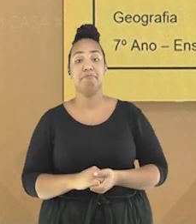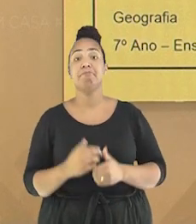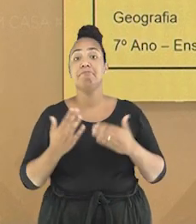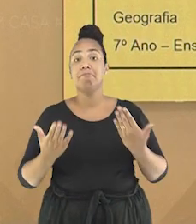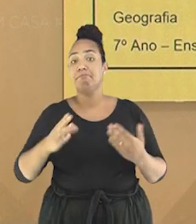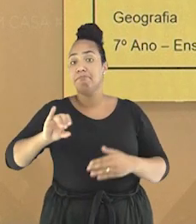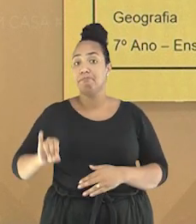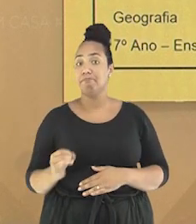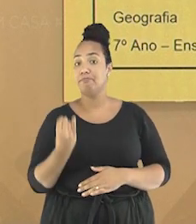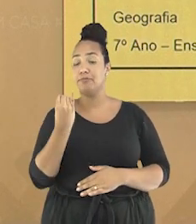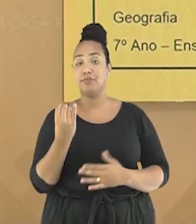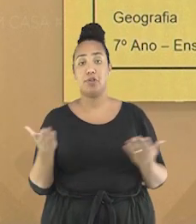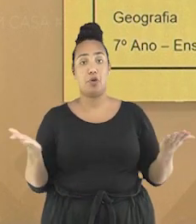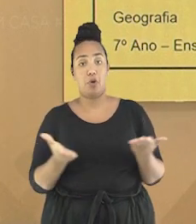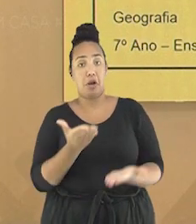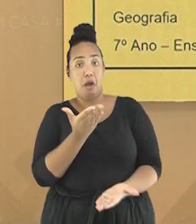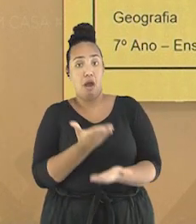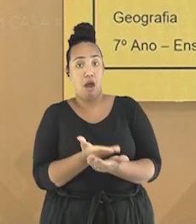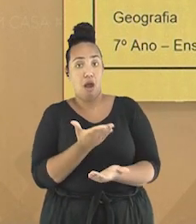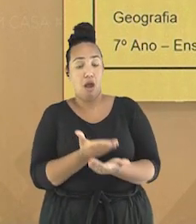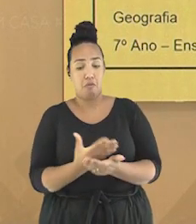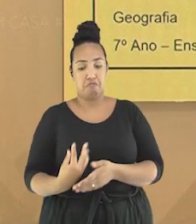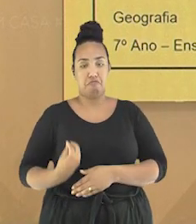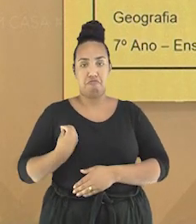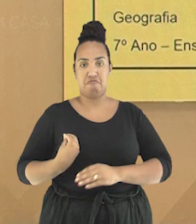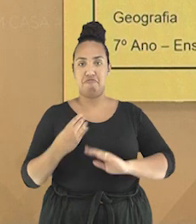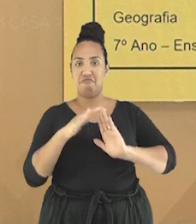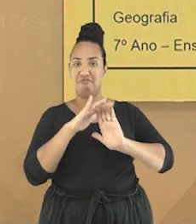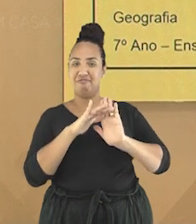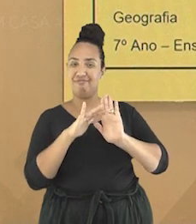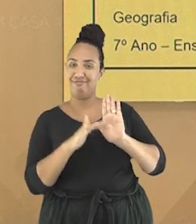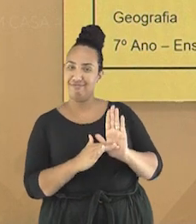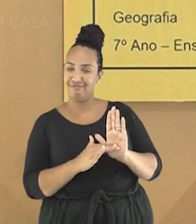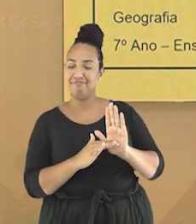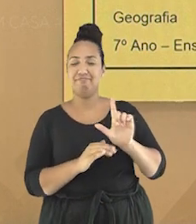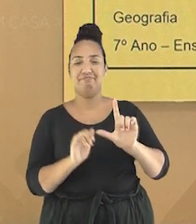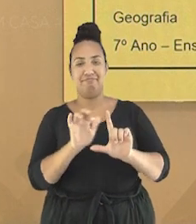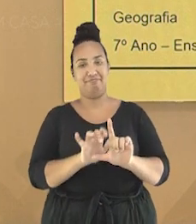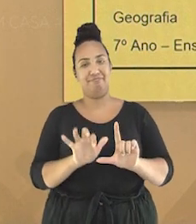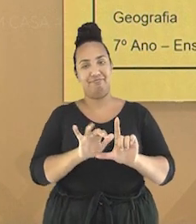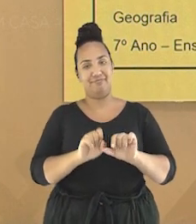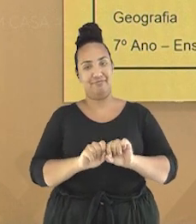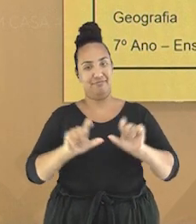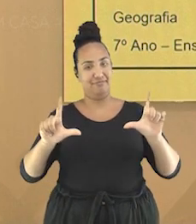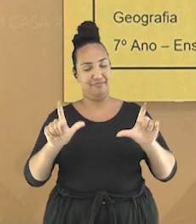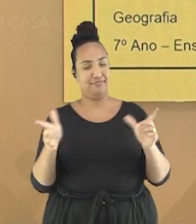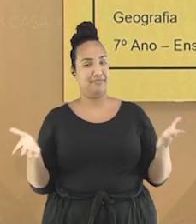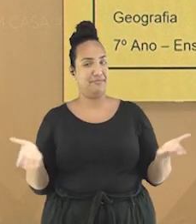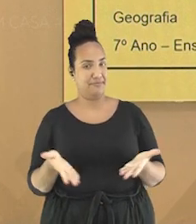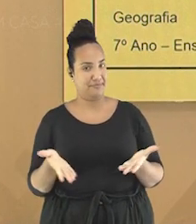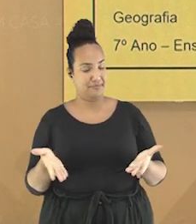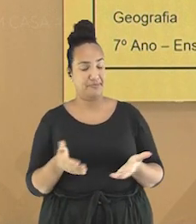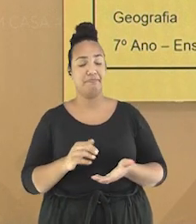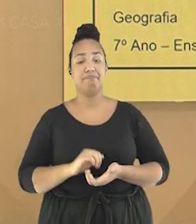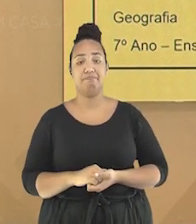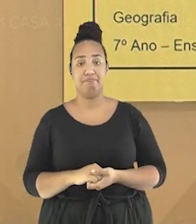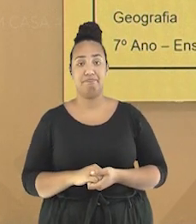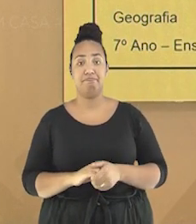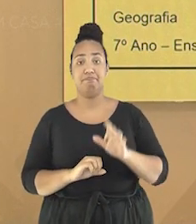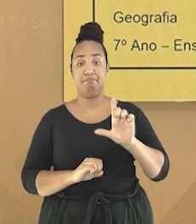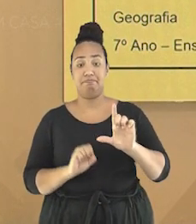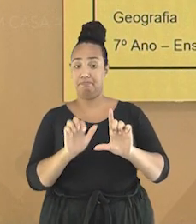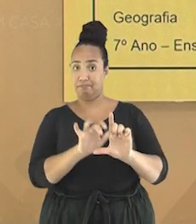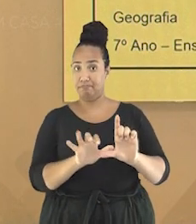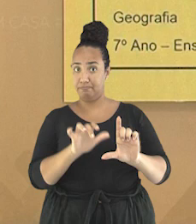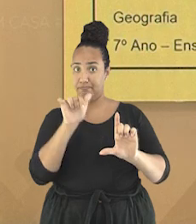para registrar, já no início da aula, a sua presença, através do QR Code que está na sua tela. Esse QR